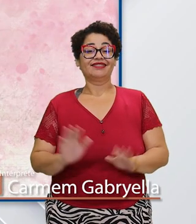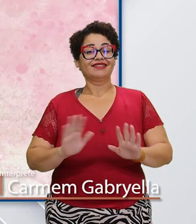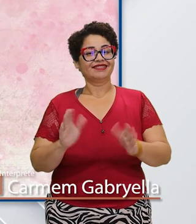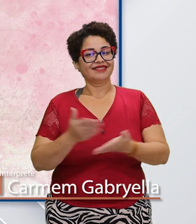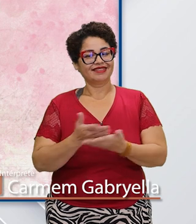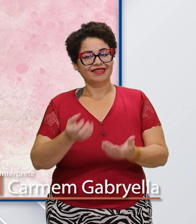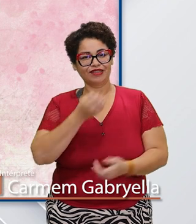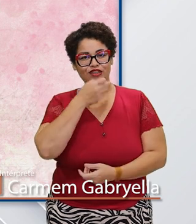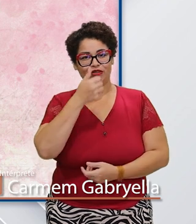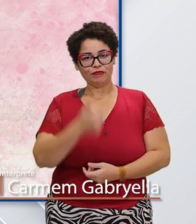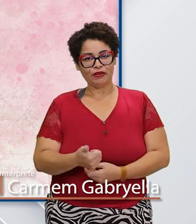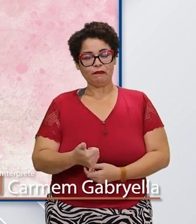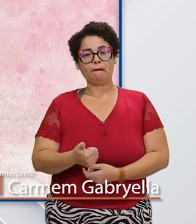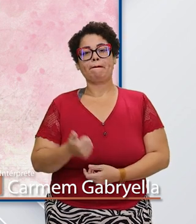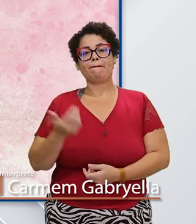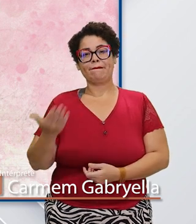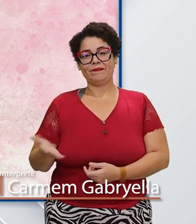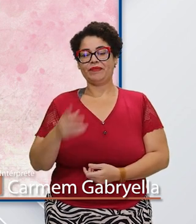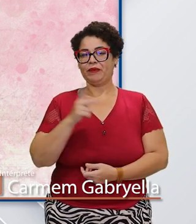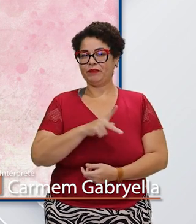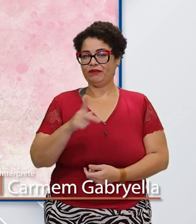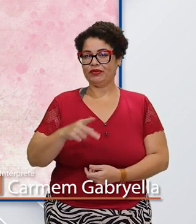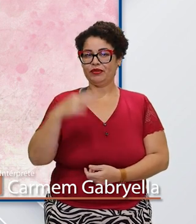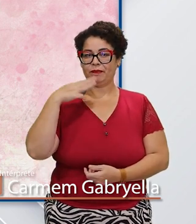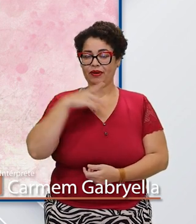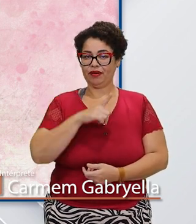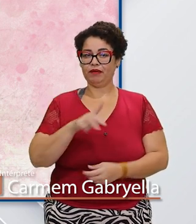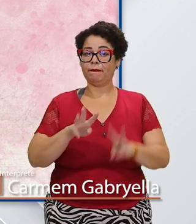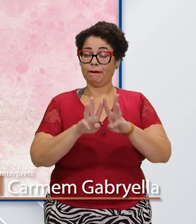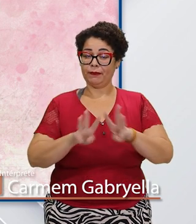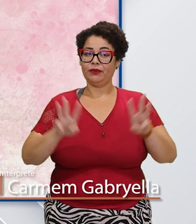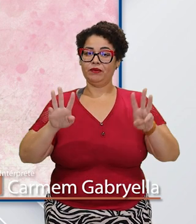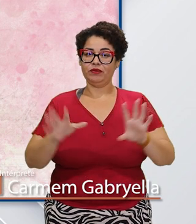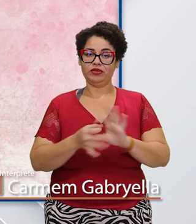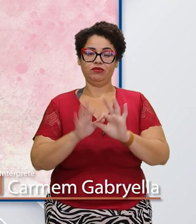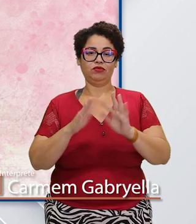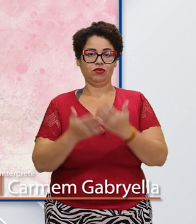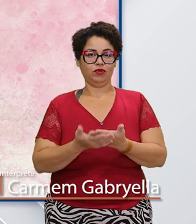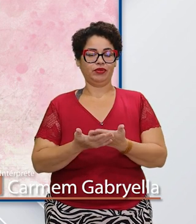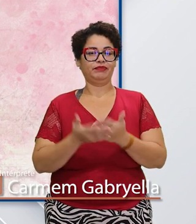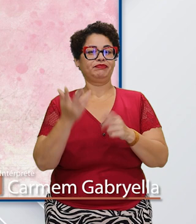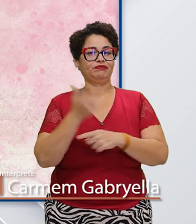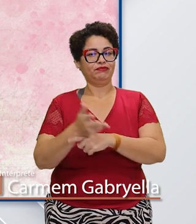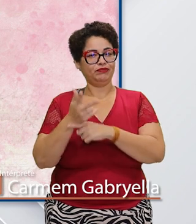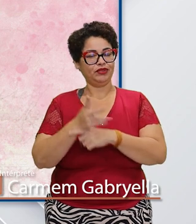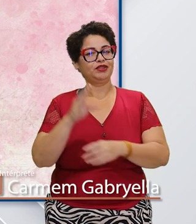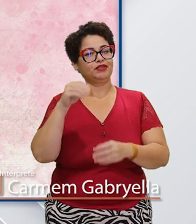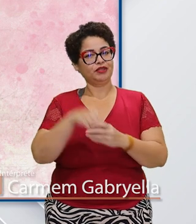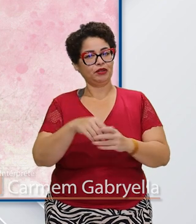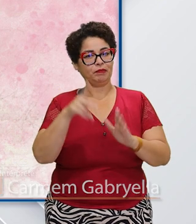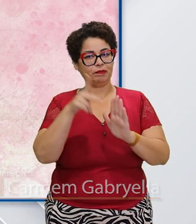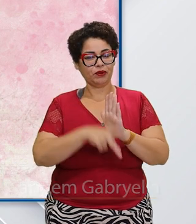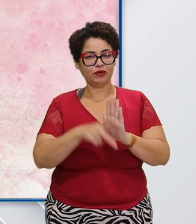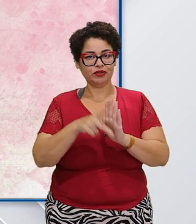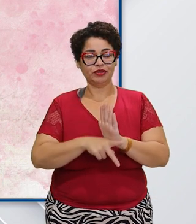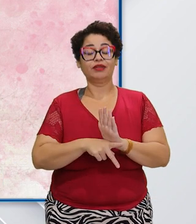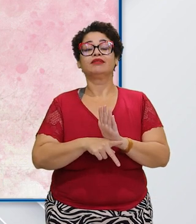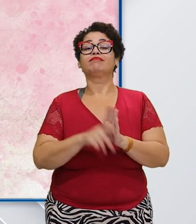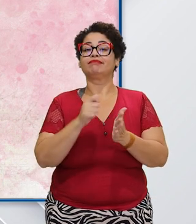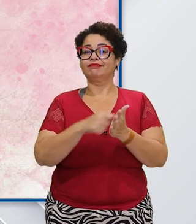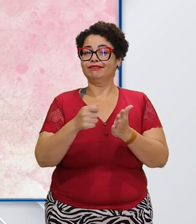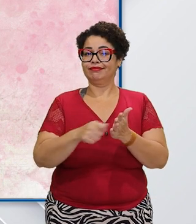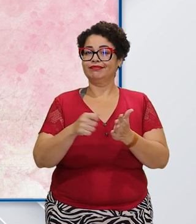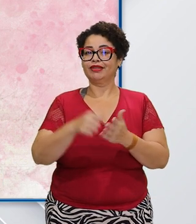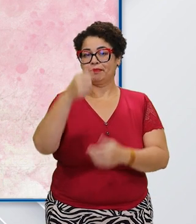Olá tudo bem Eu sou professor Marlon do portal conexão escola e este vídeo faz parte do projeto produção de